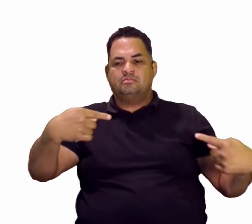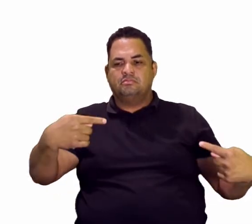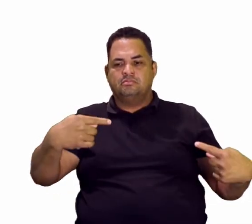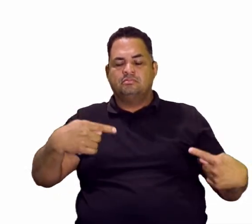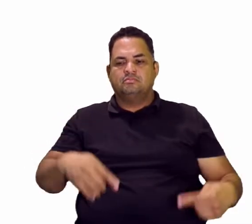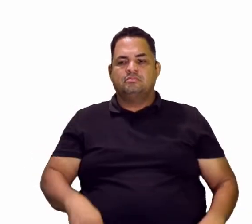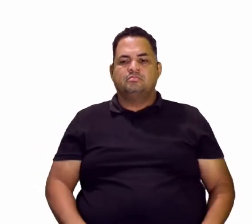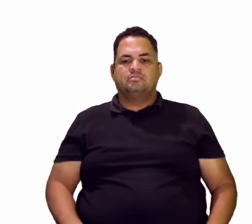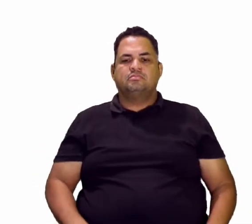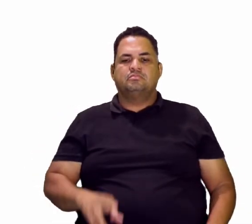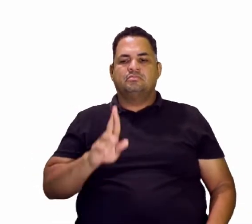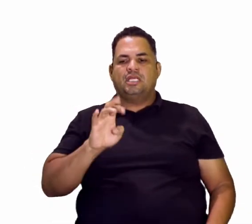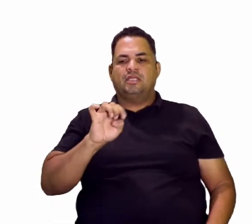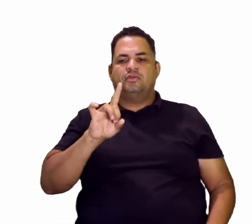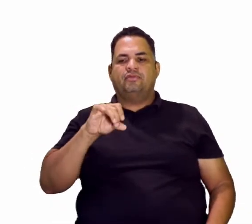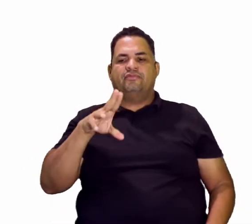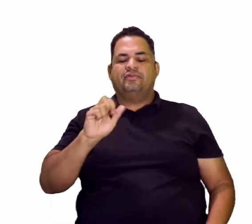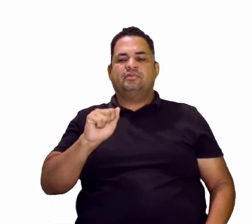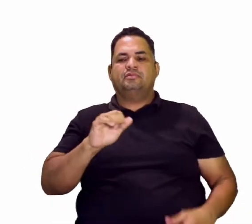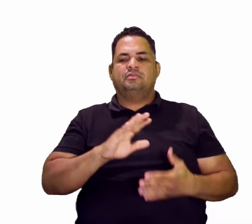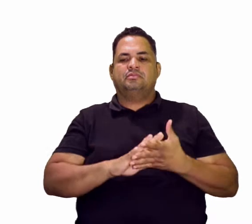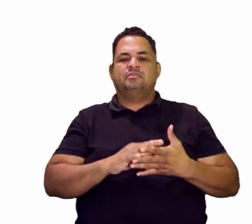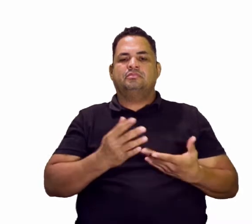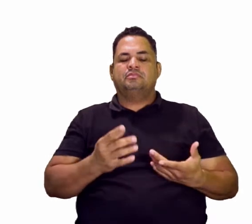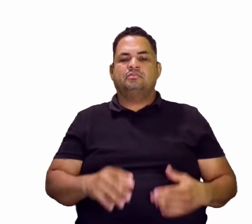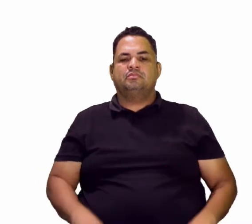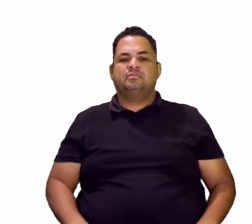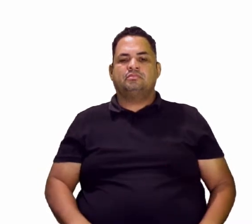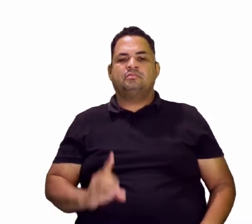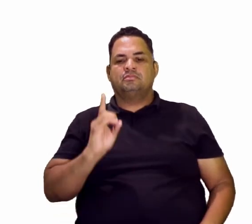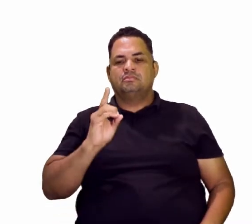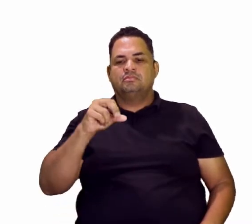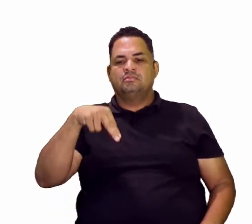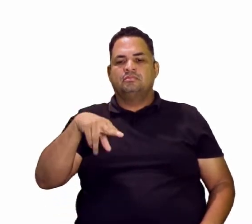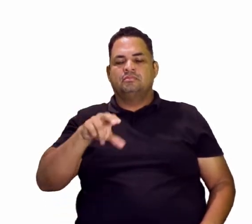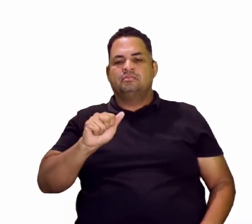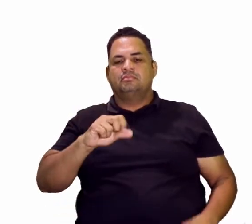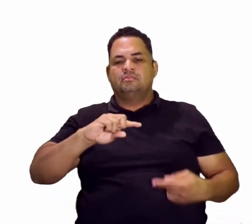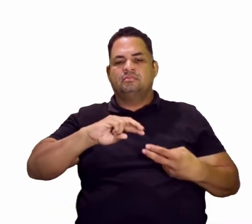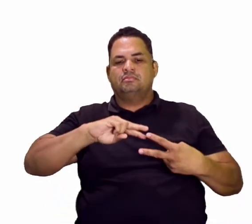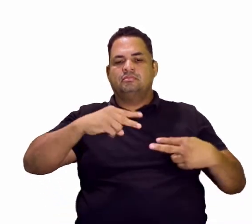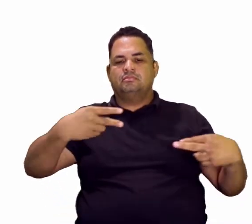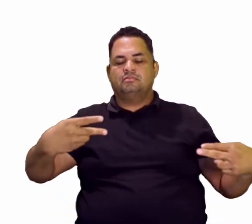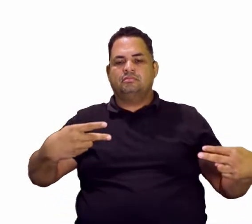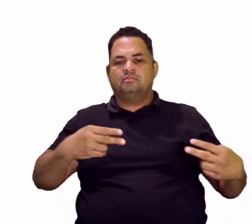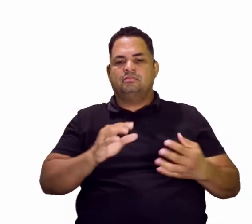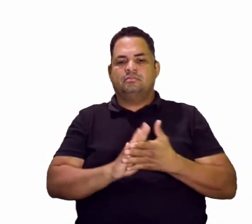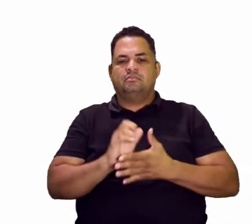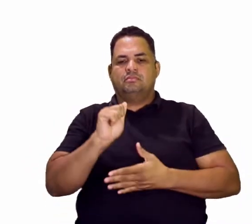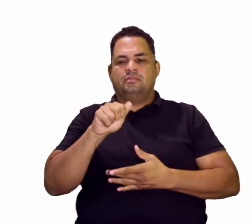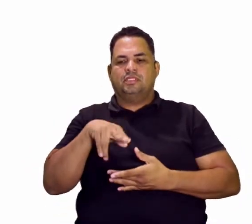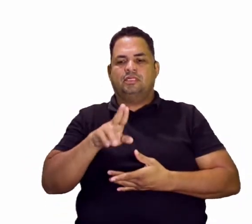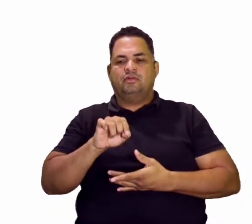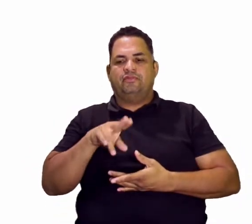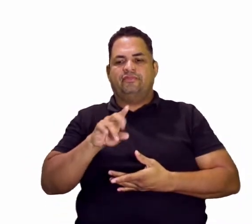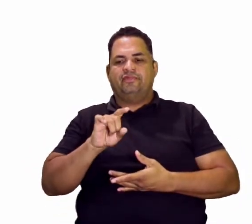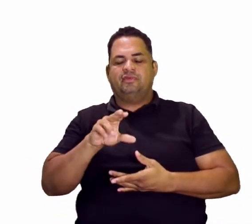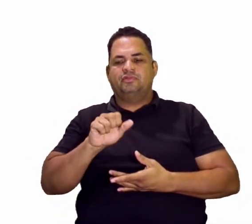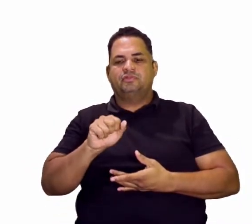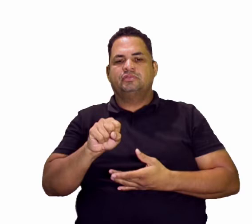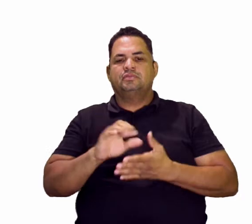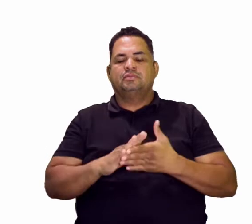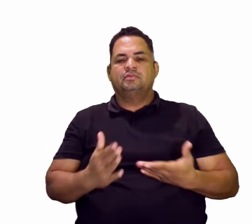de retrovírus. Pode ser um vírus de DNA, então chamados de